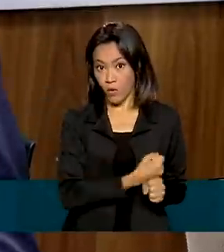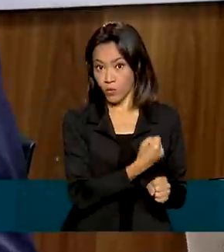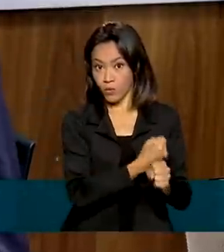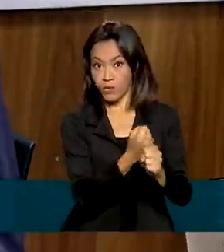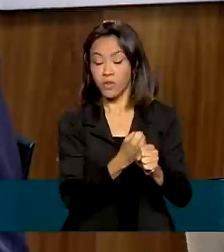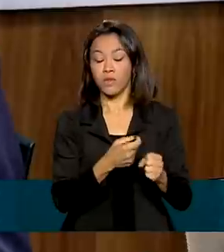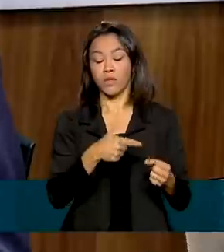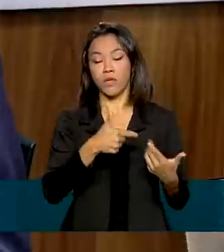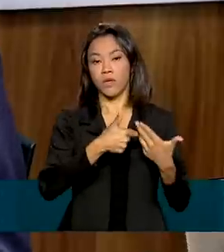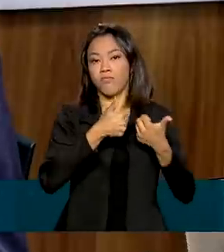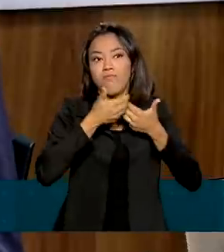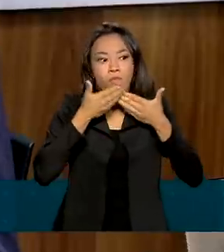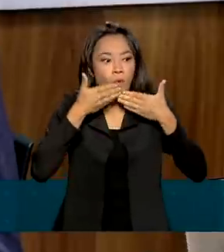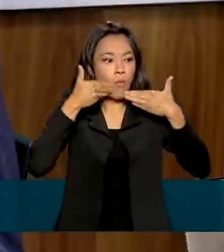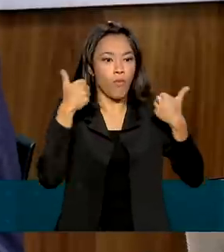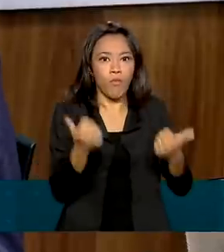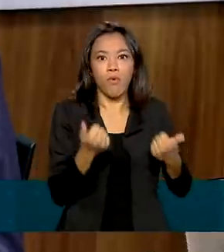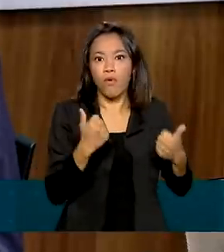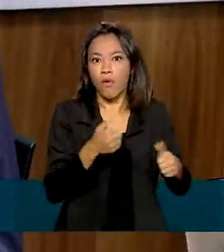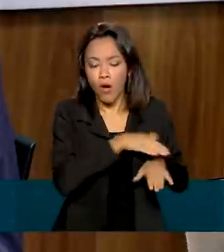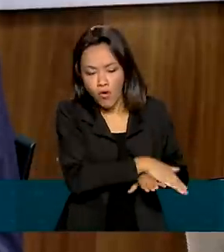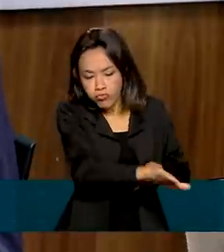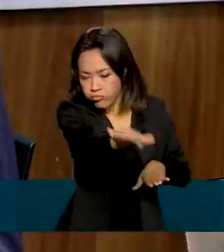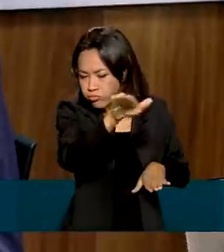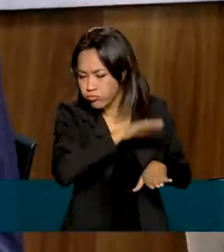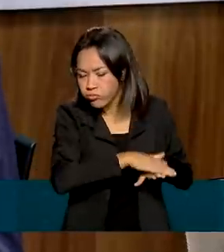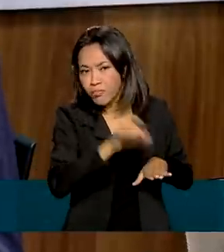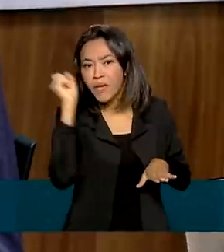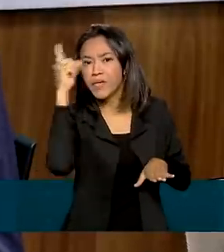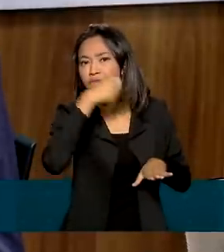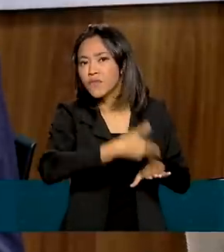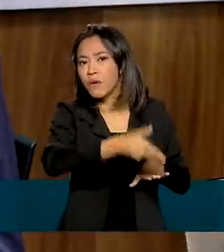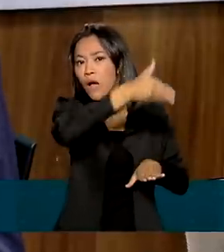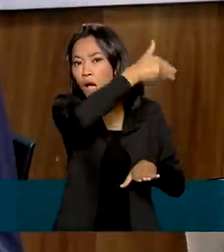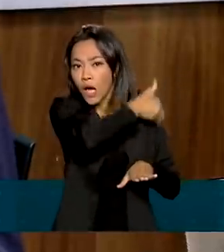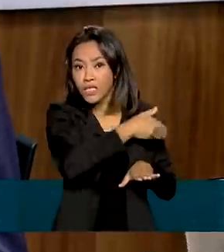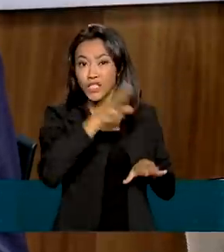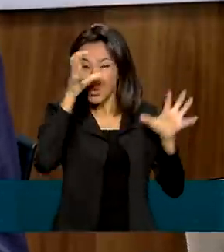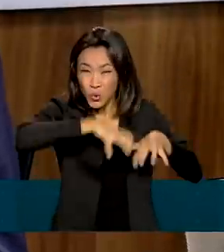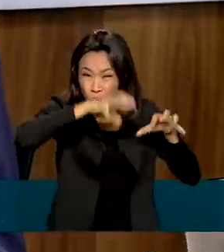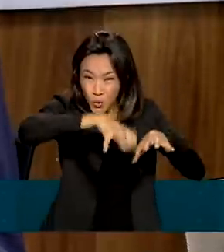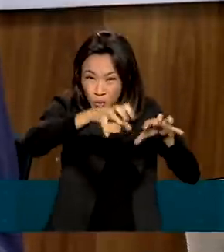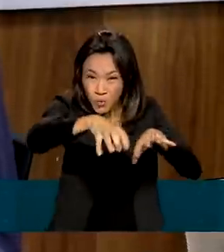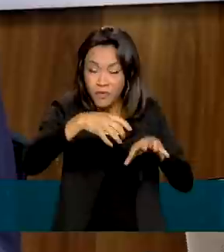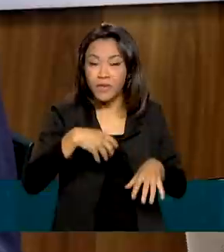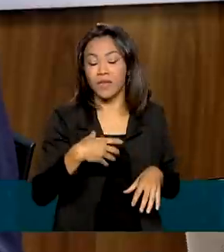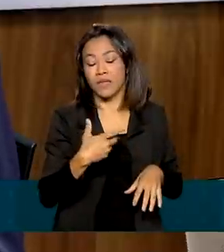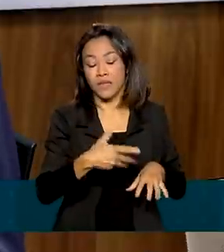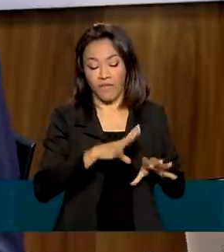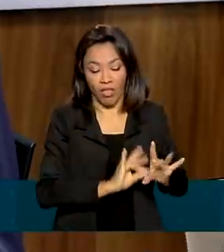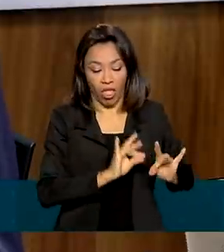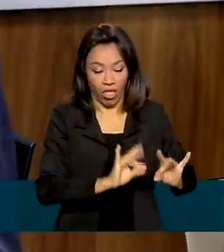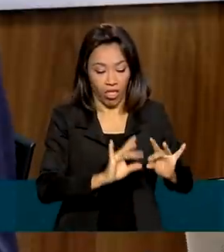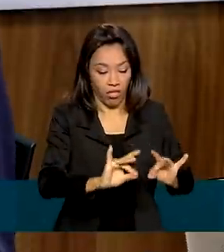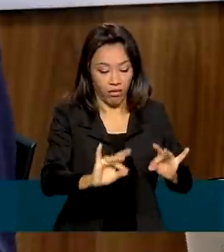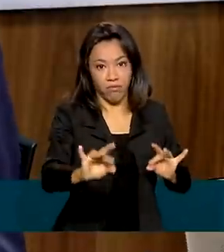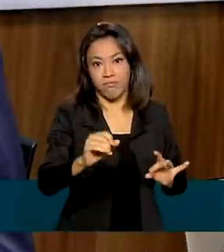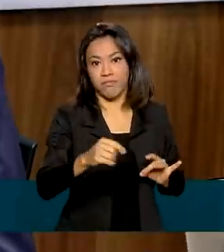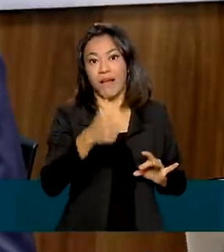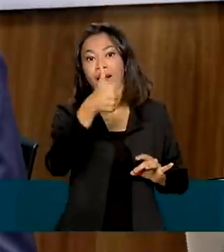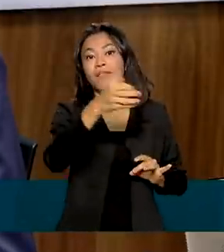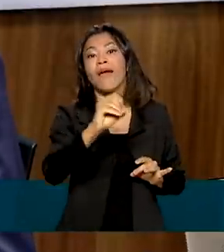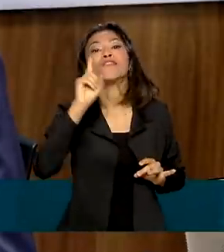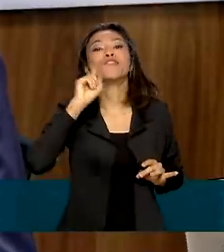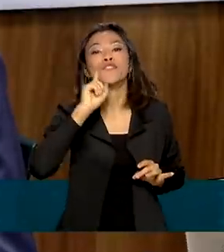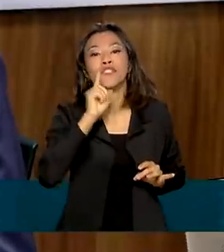há uma vida transporte que tinha uma nesse tínhamos muita dificuldade porque Ri Happy de chuva seis meses por ama ela você demorava em média